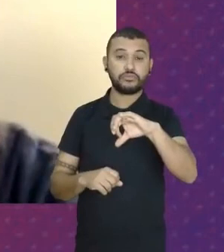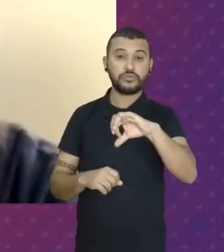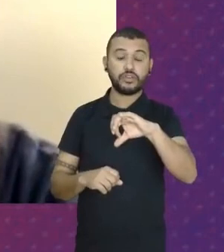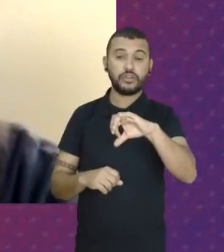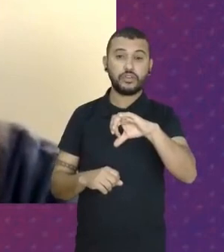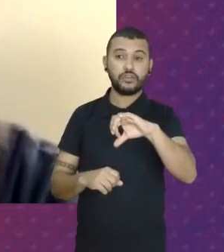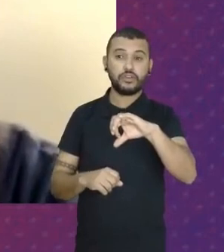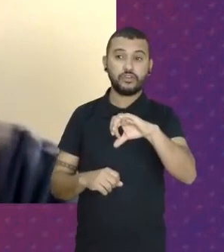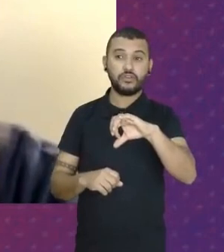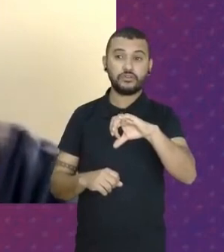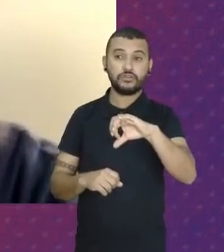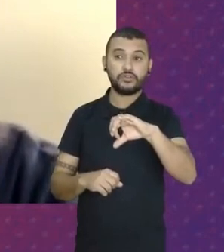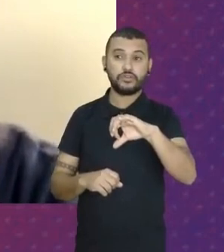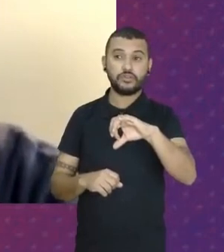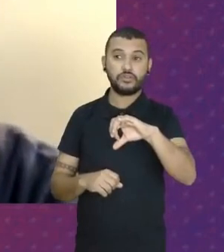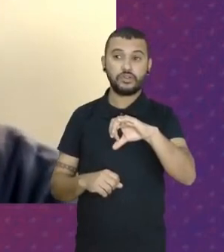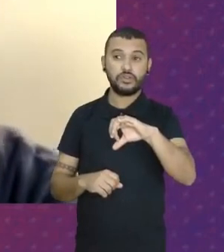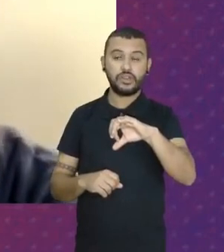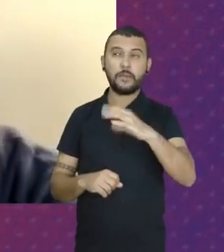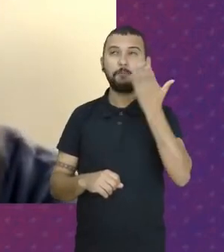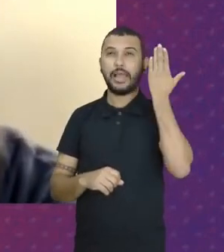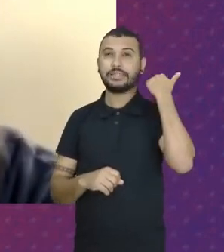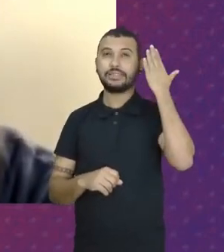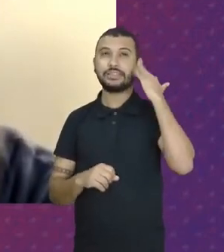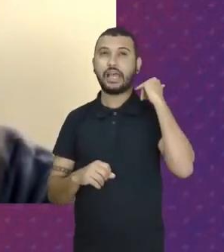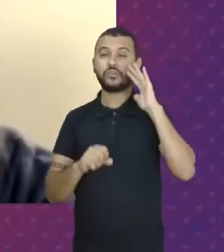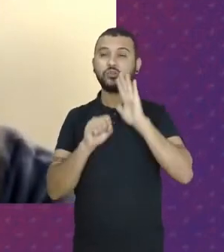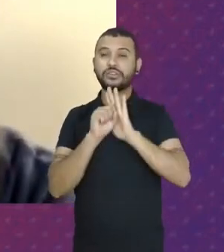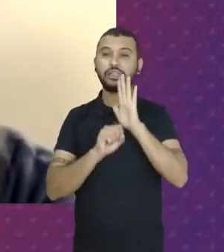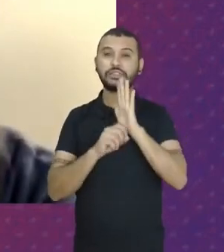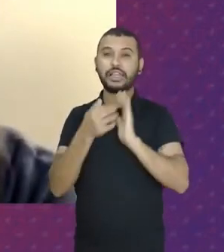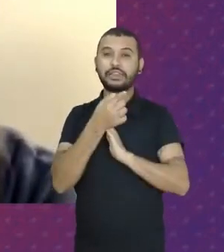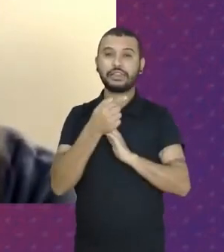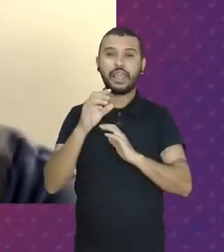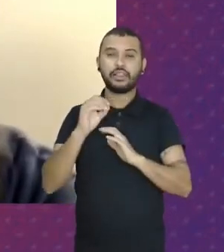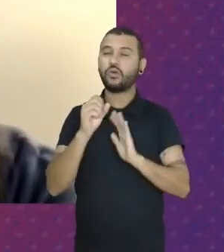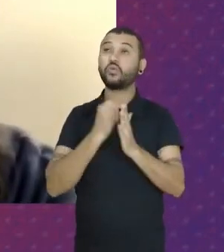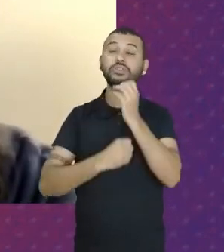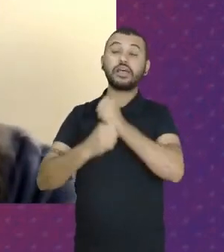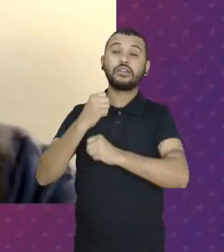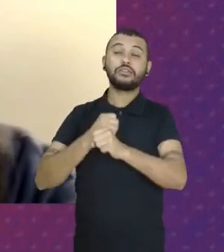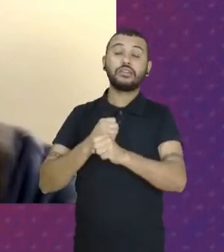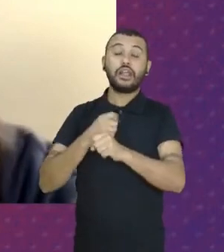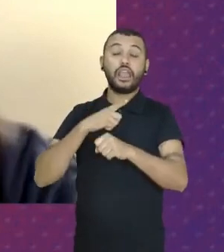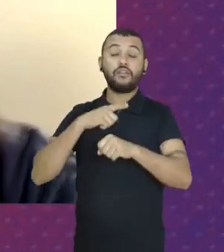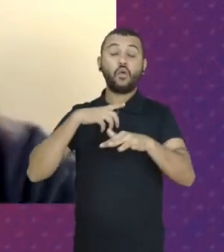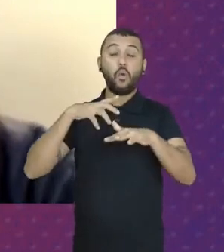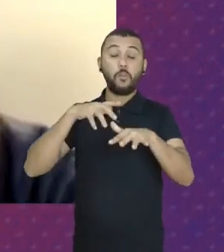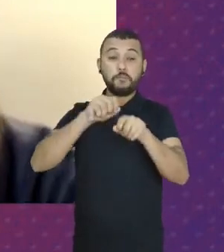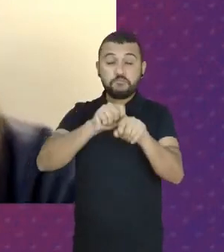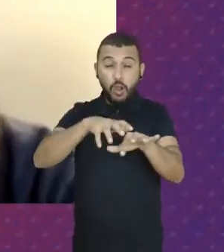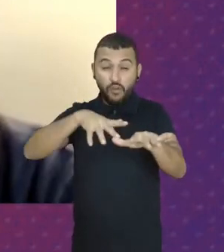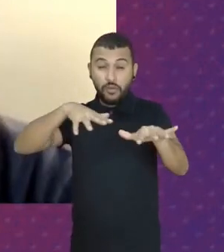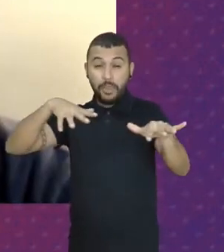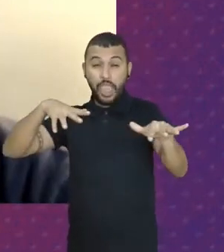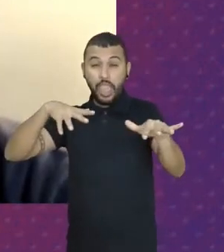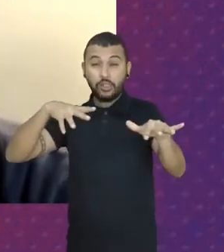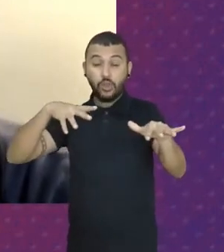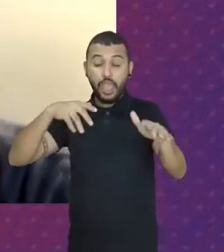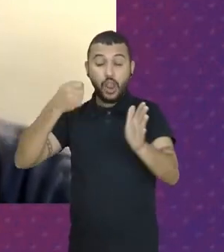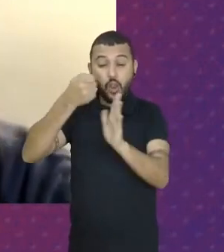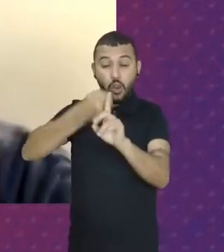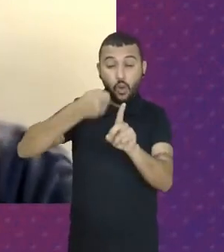quando, nos anos 70, né, aqui no Brasil, teve um movimento grande de luta